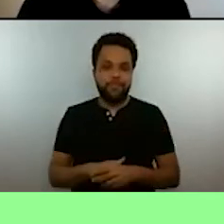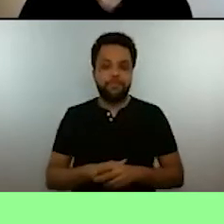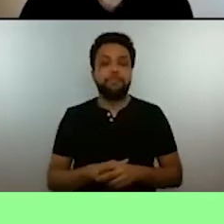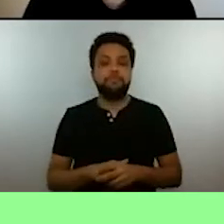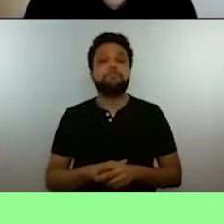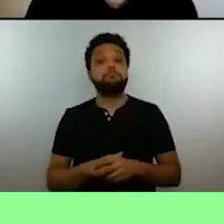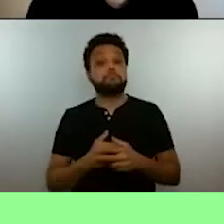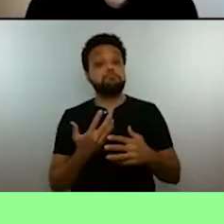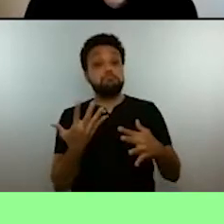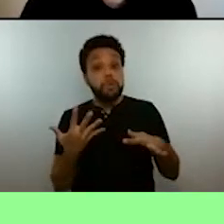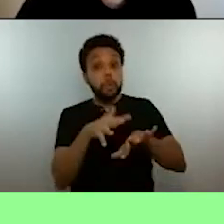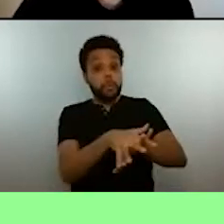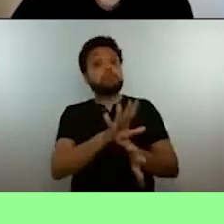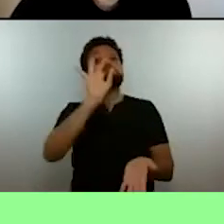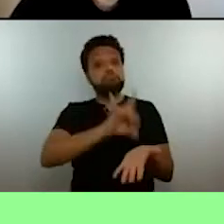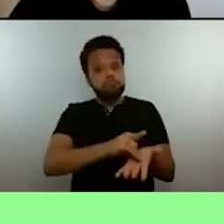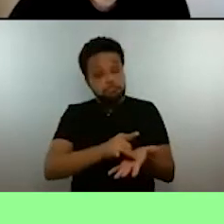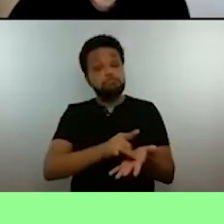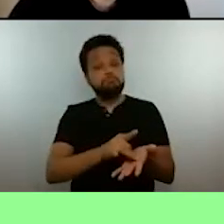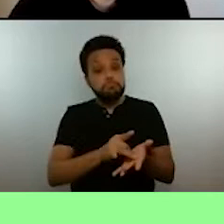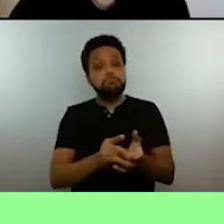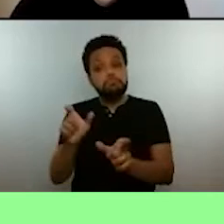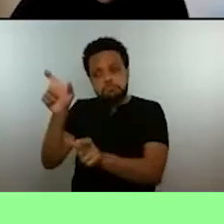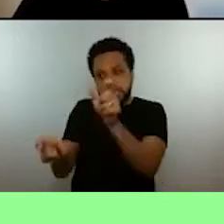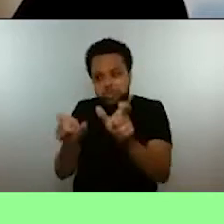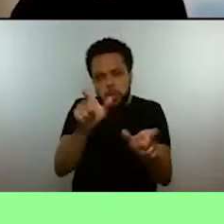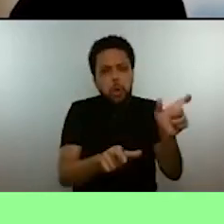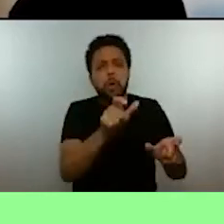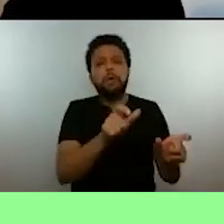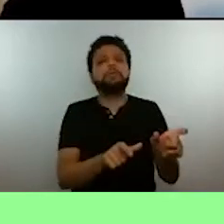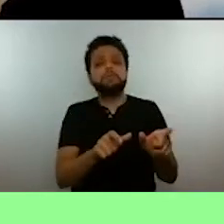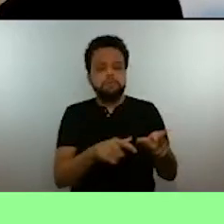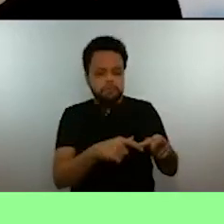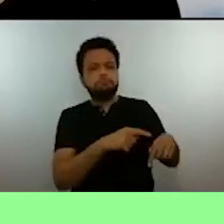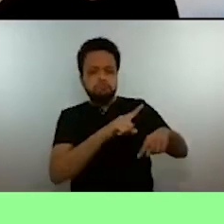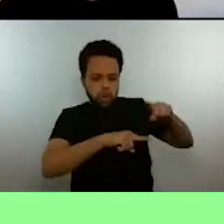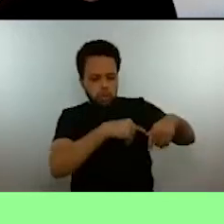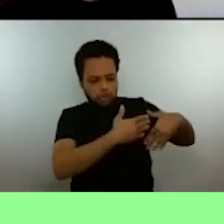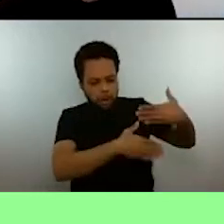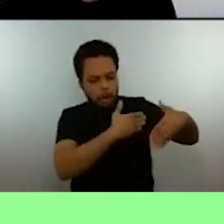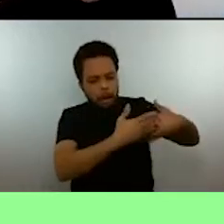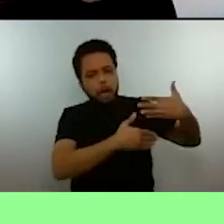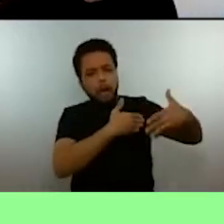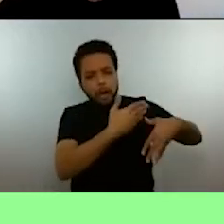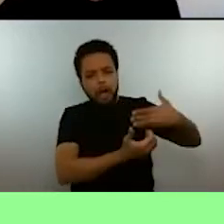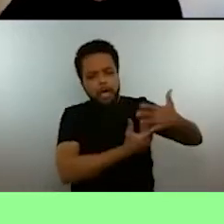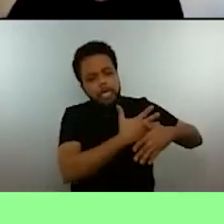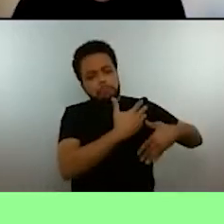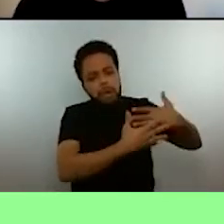incluindo mesmo as pessoas no processo, né, para entender de fato como que elas estão